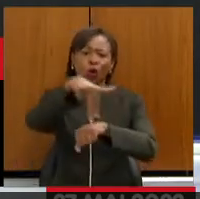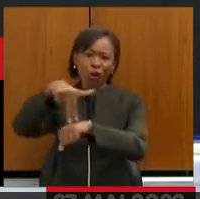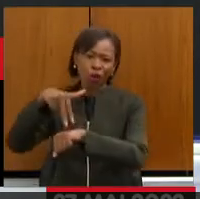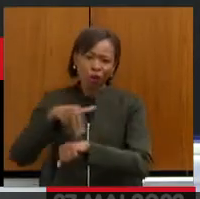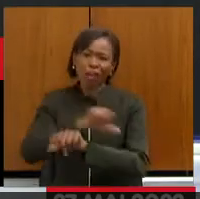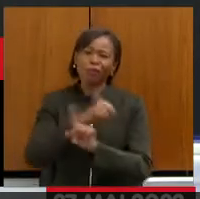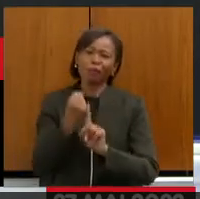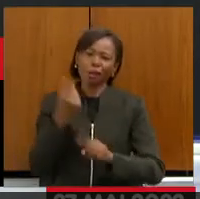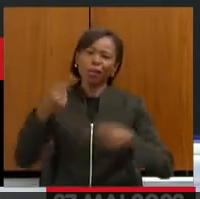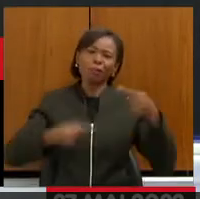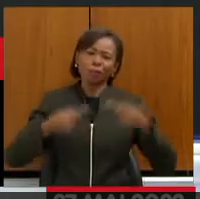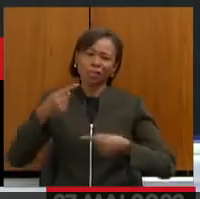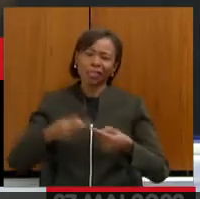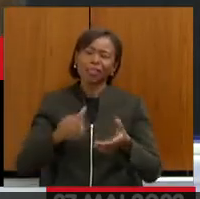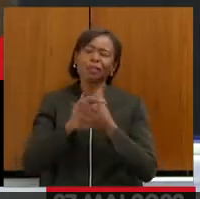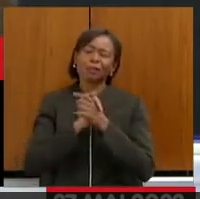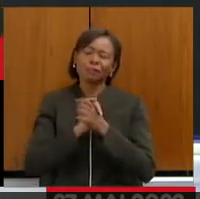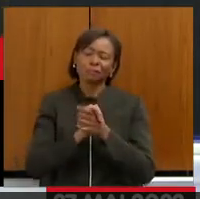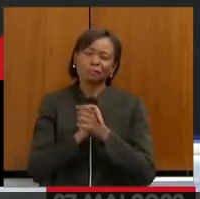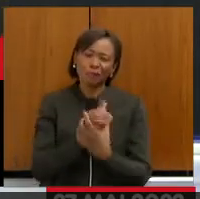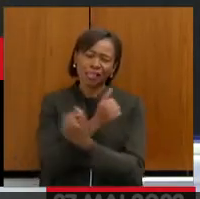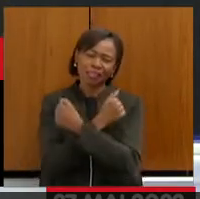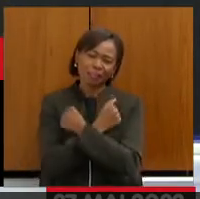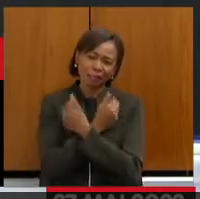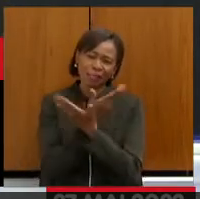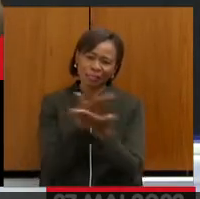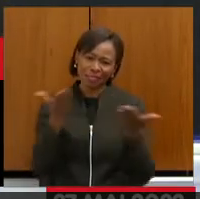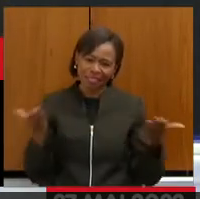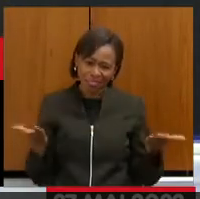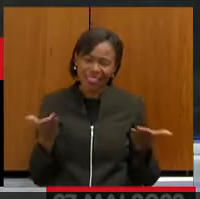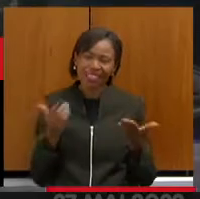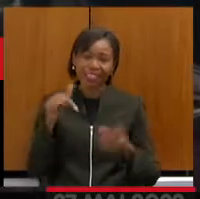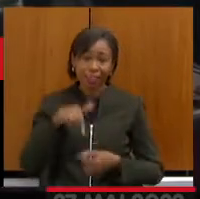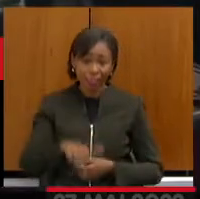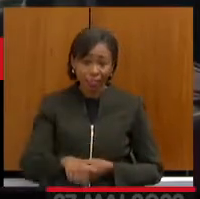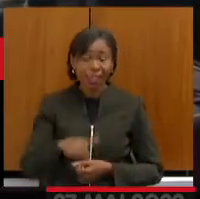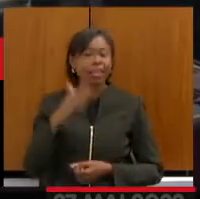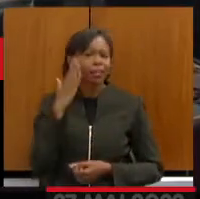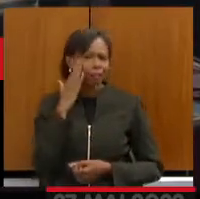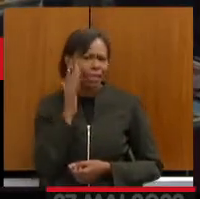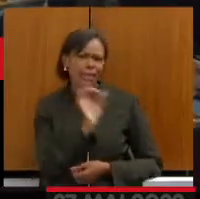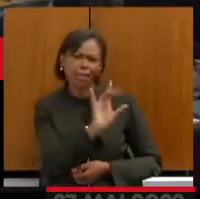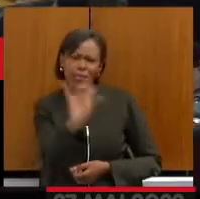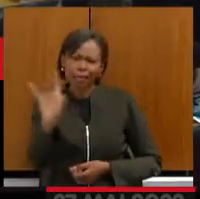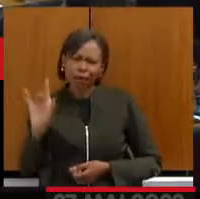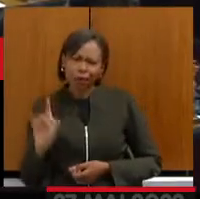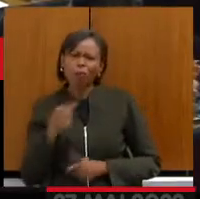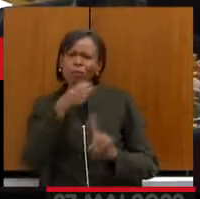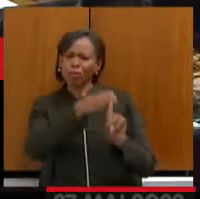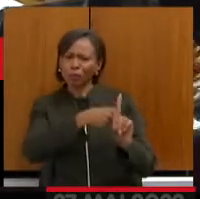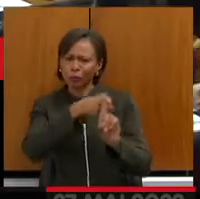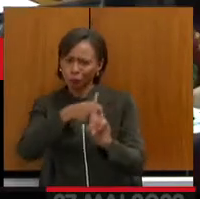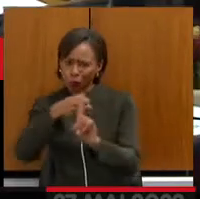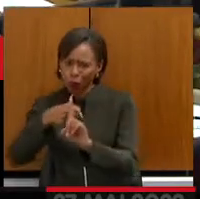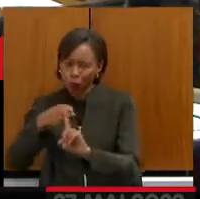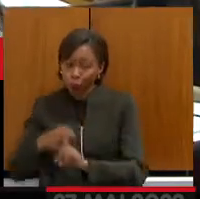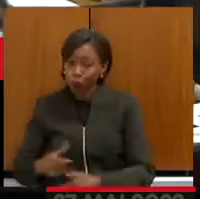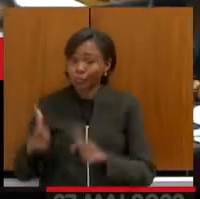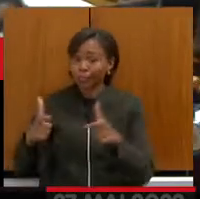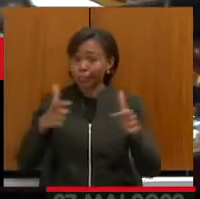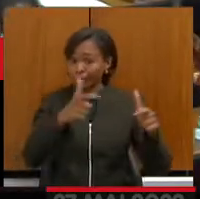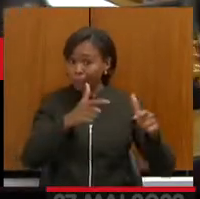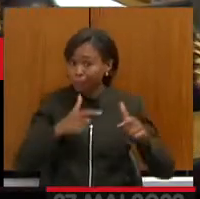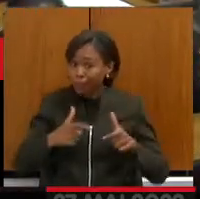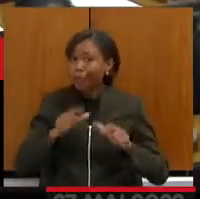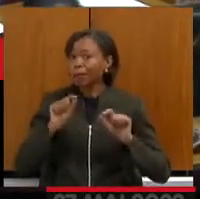grande abraço parabéns a todas vocês que estão aqui que eu sei que cada uma no lugar que está está fazendo luta está na trincheira